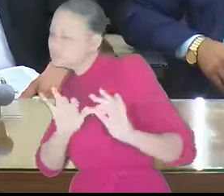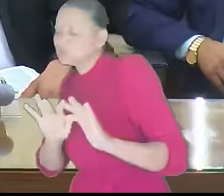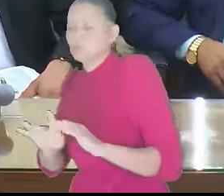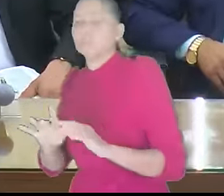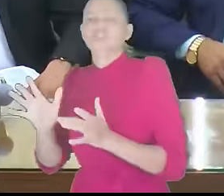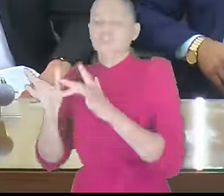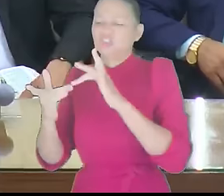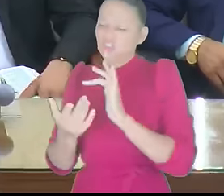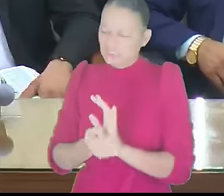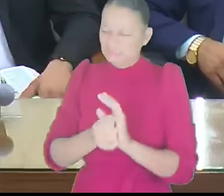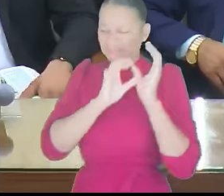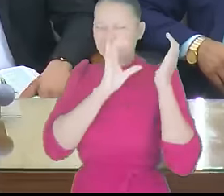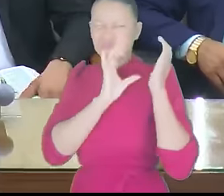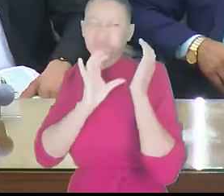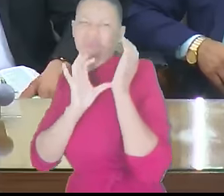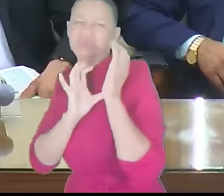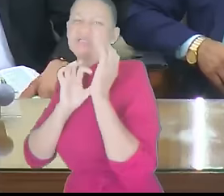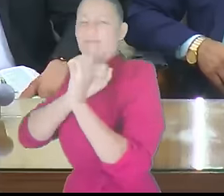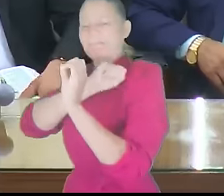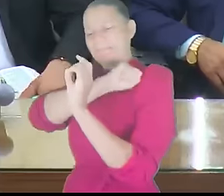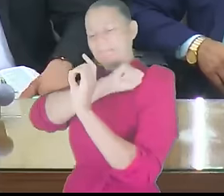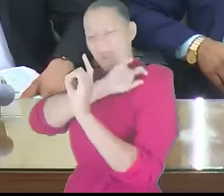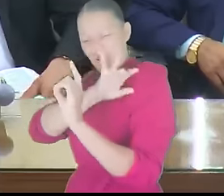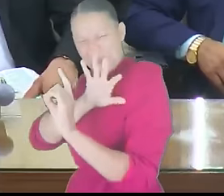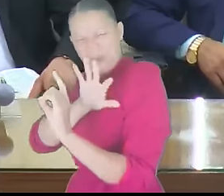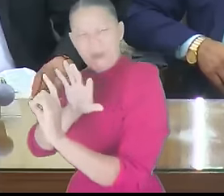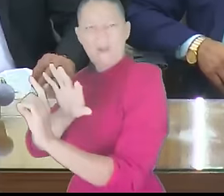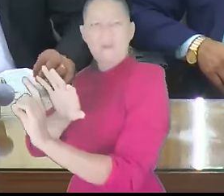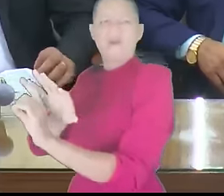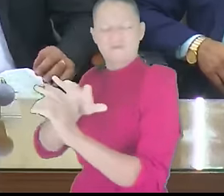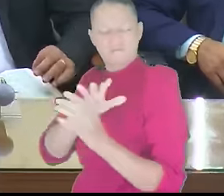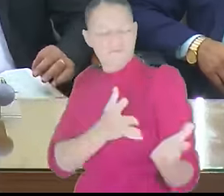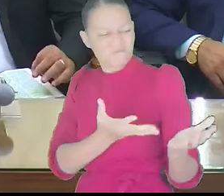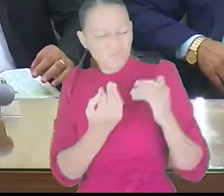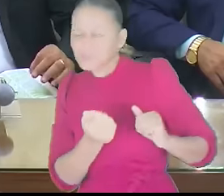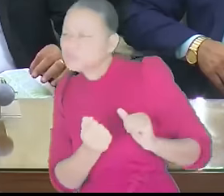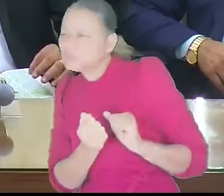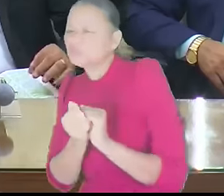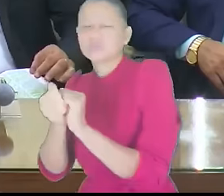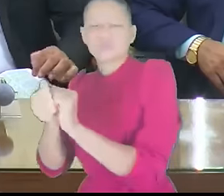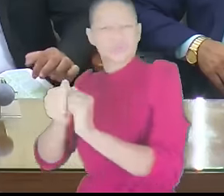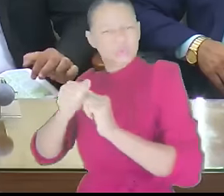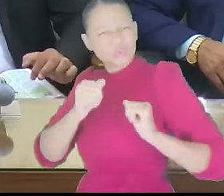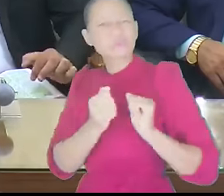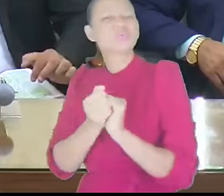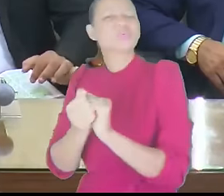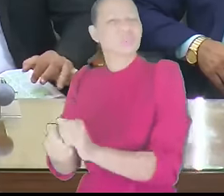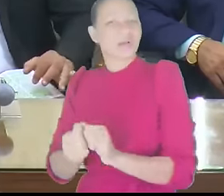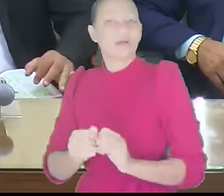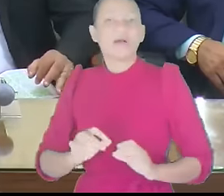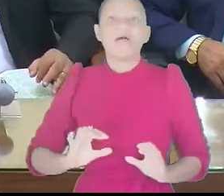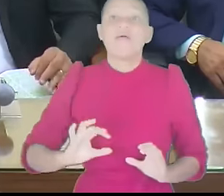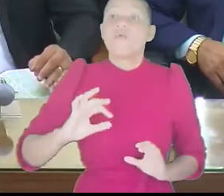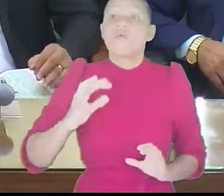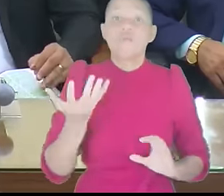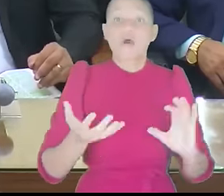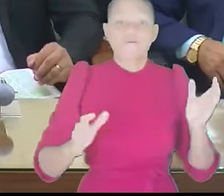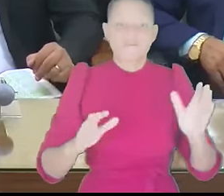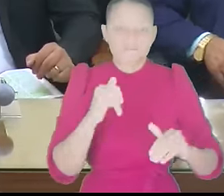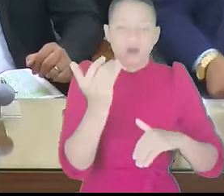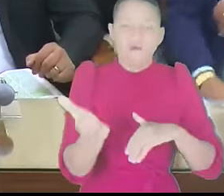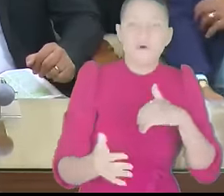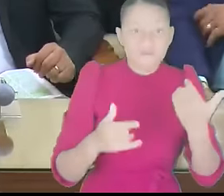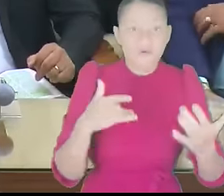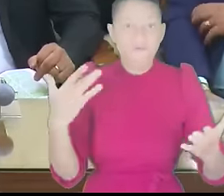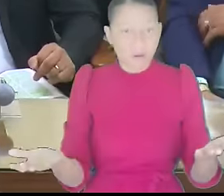frente e o apóstolo disse: saiamos, pois, a ele. Vamos embora com ele. Vamos sair com ele. Mesmo que lá fora tenha, mesmo que